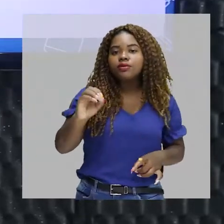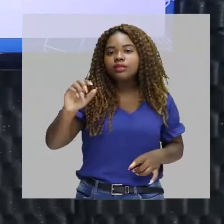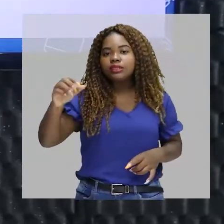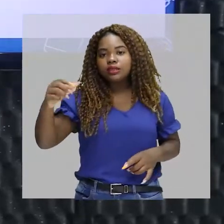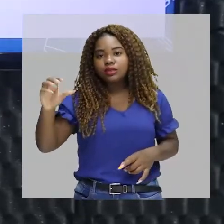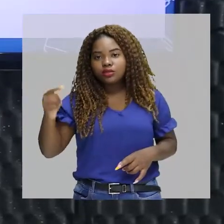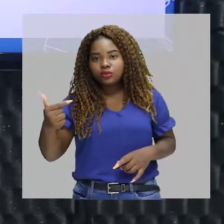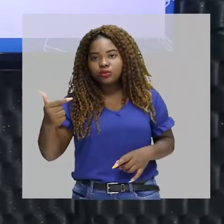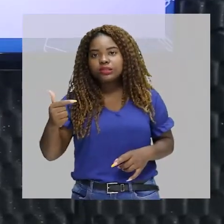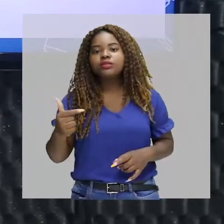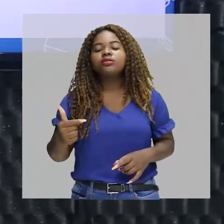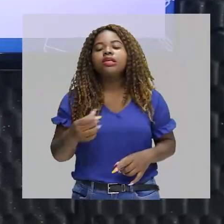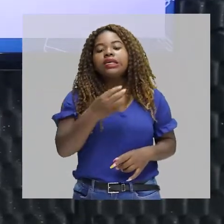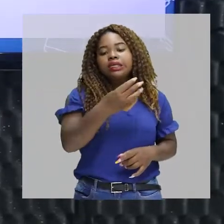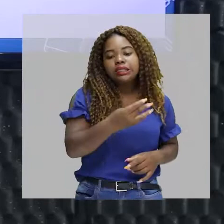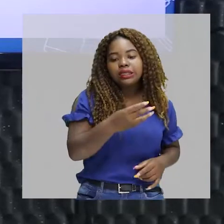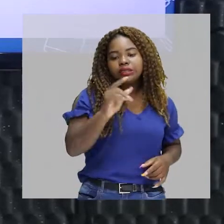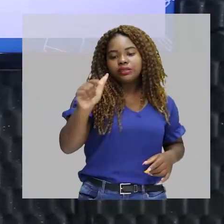6,02?